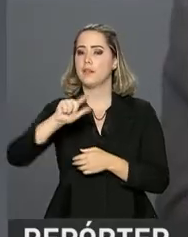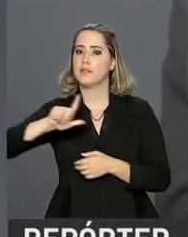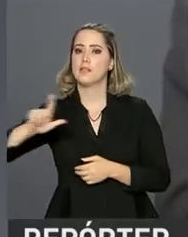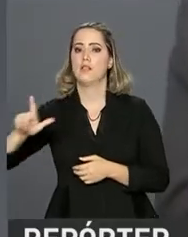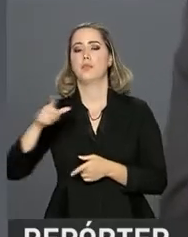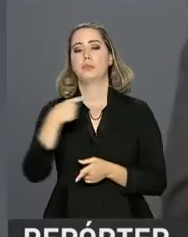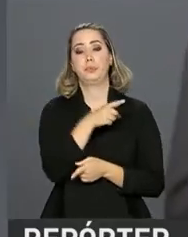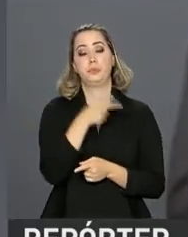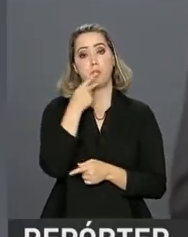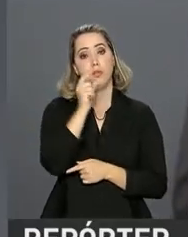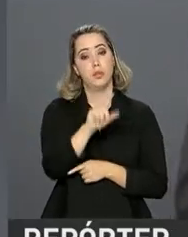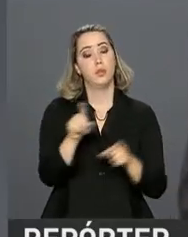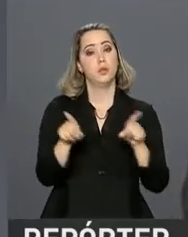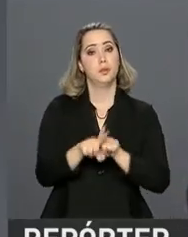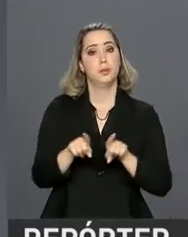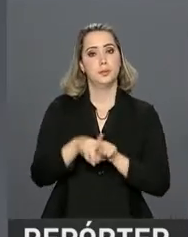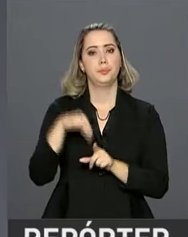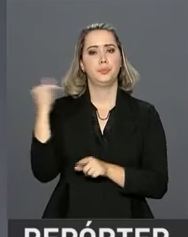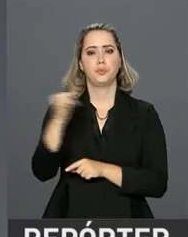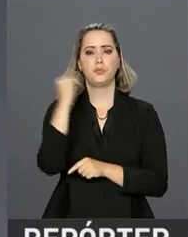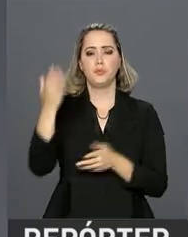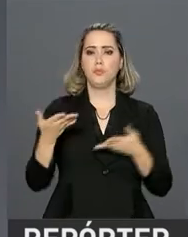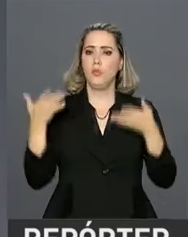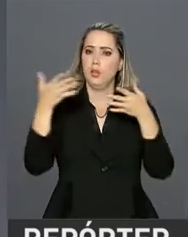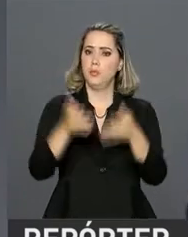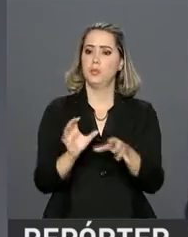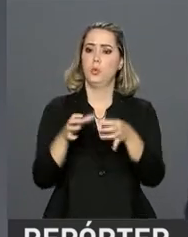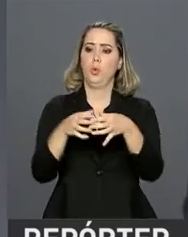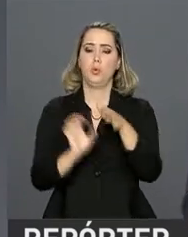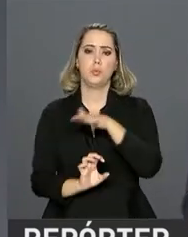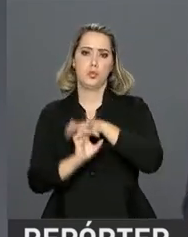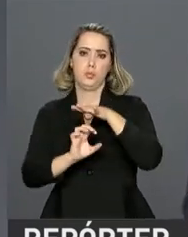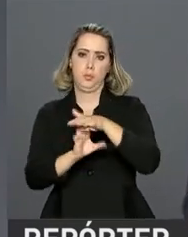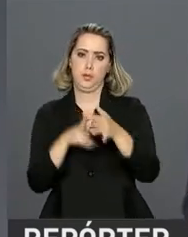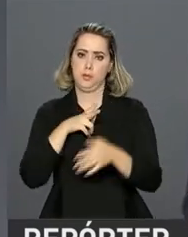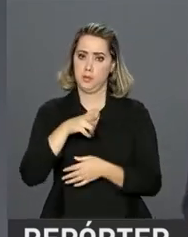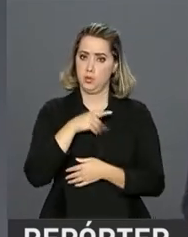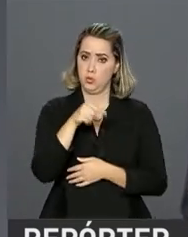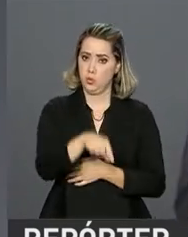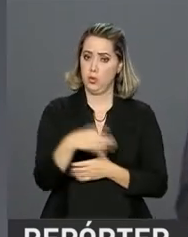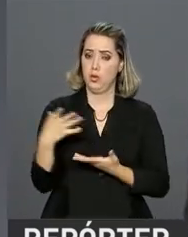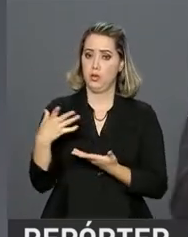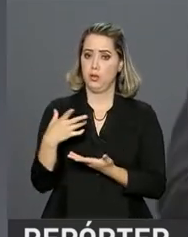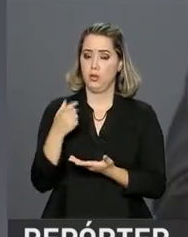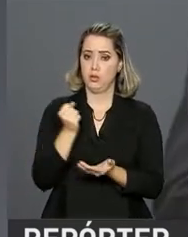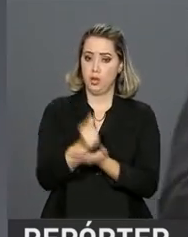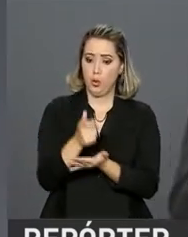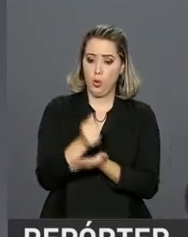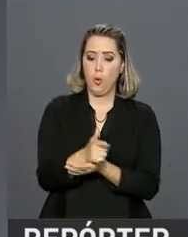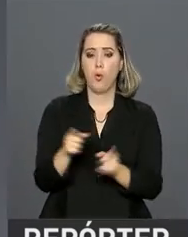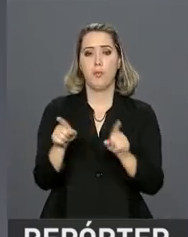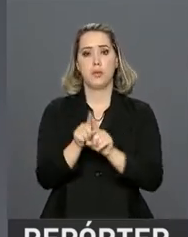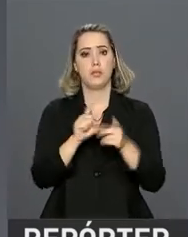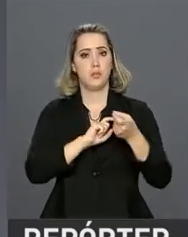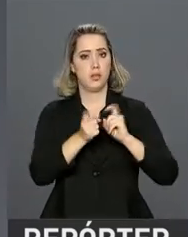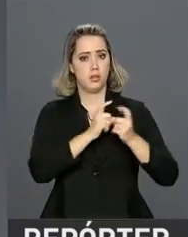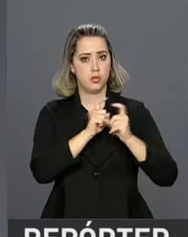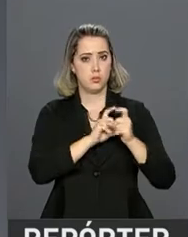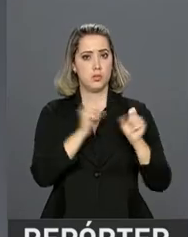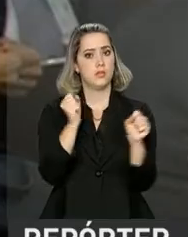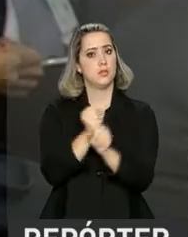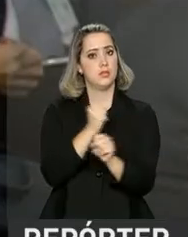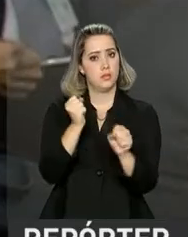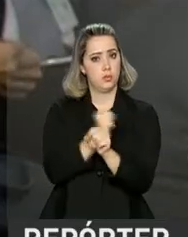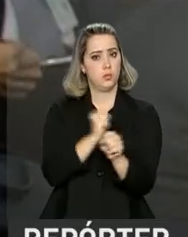Ele comentou ainda a importância da participação da iniciativa privada não só na aquisição e administração dos projetos de